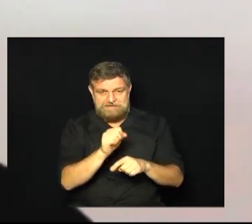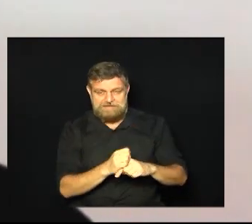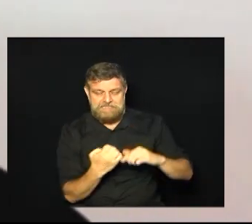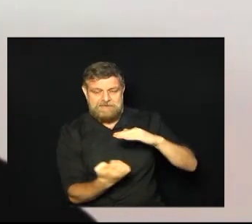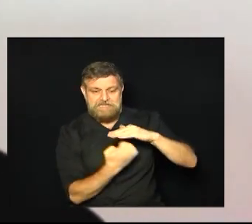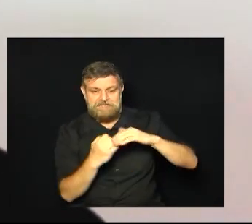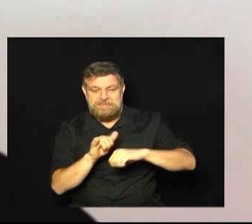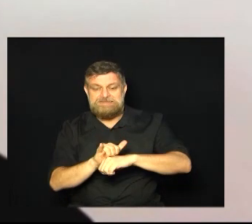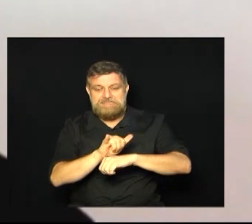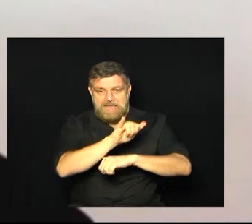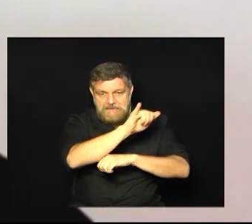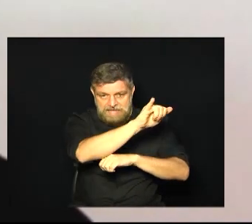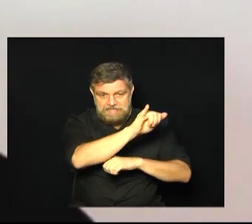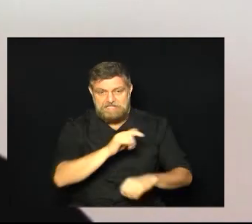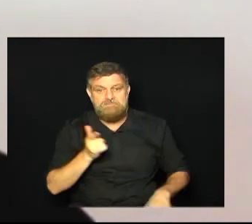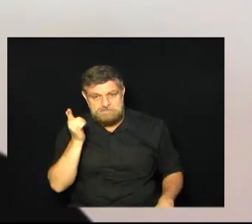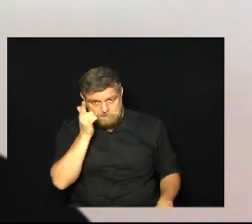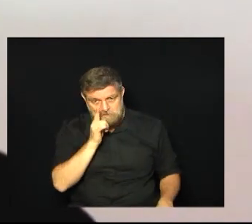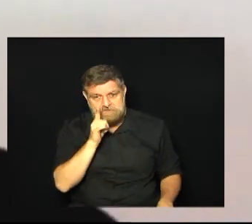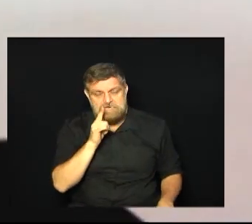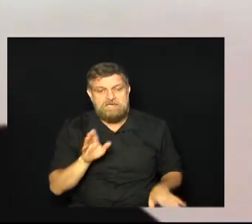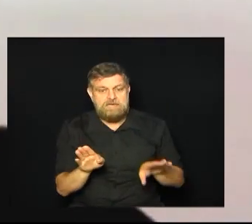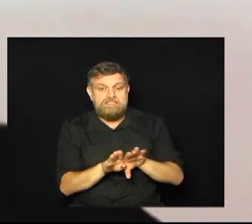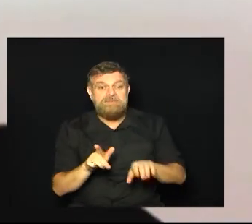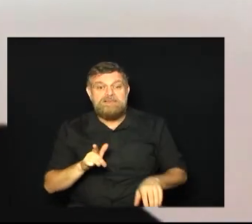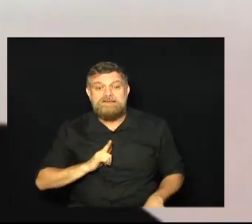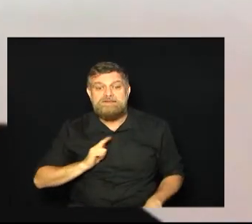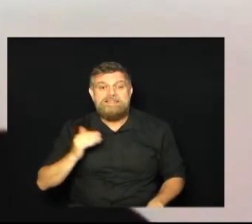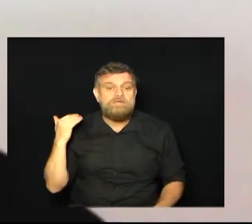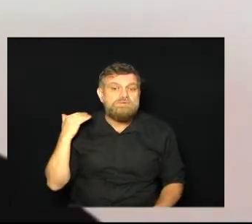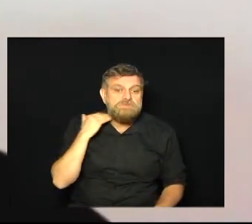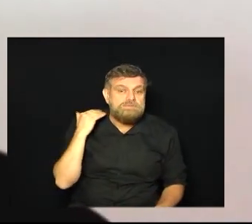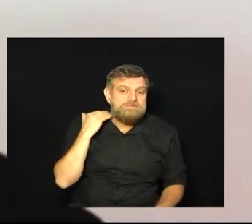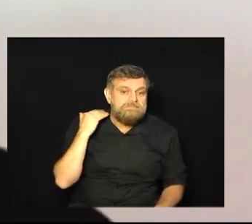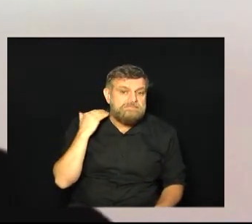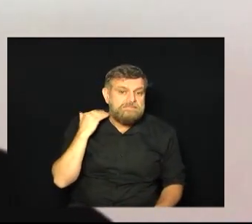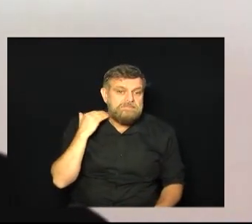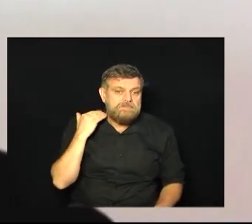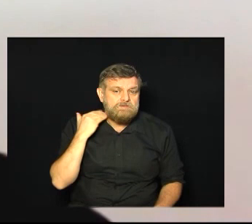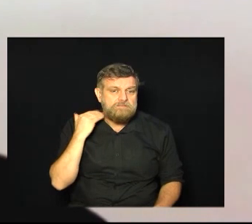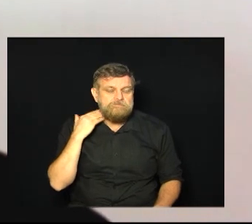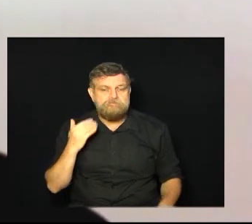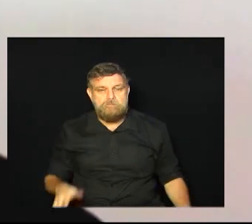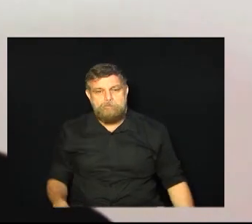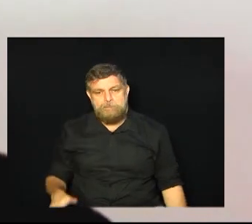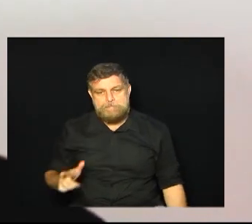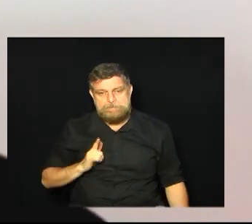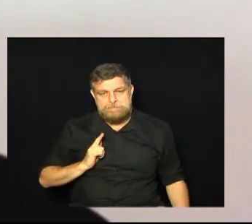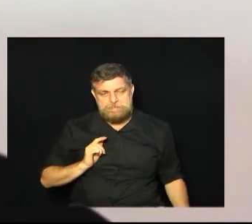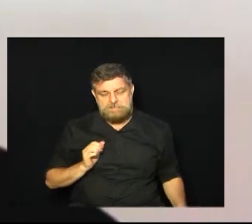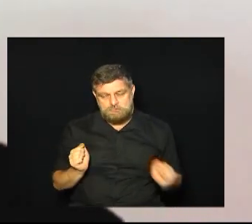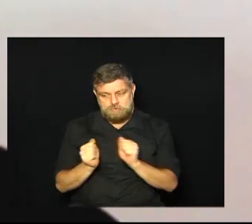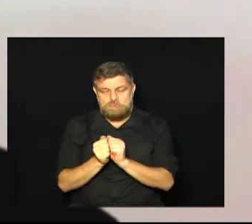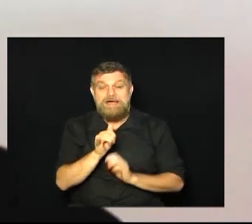companhias aéreas, e também tem o dos bancos, né? Então aí tem os bancos, tem uns que são juntos. Então,